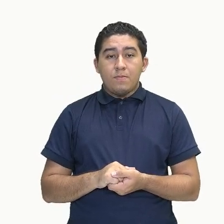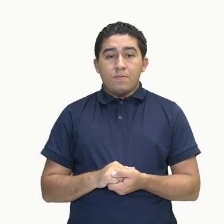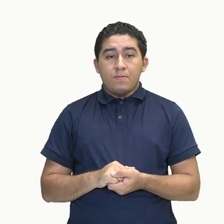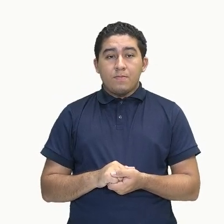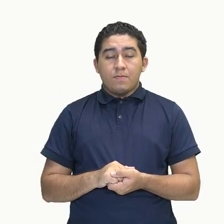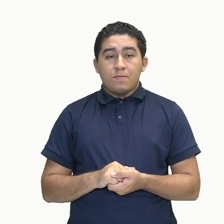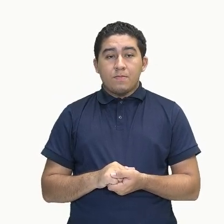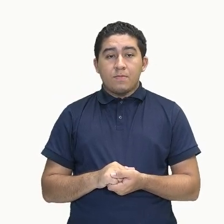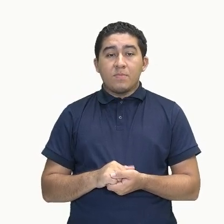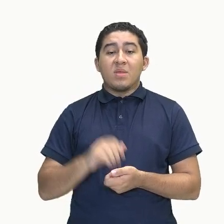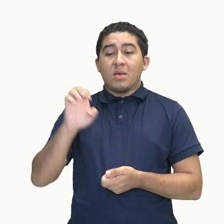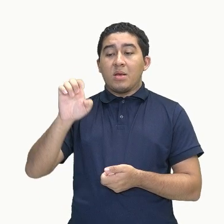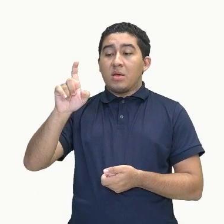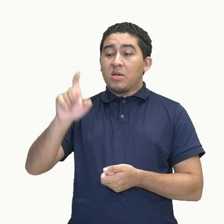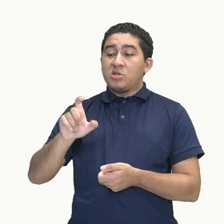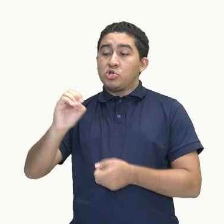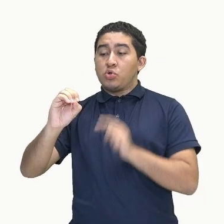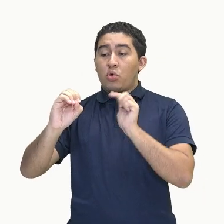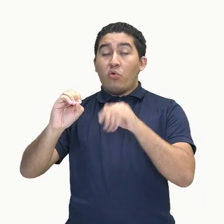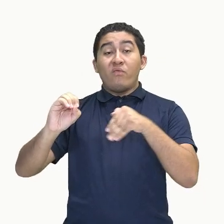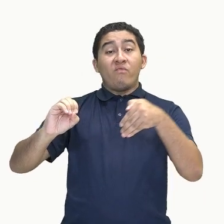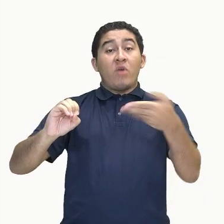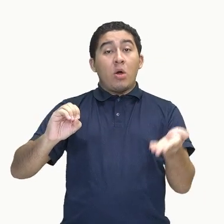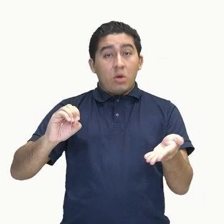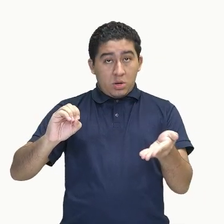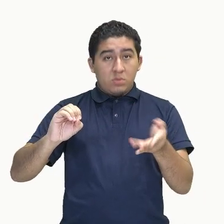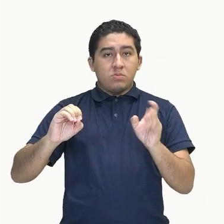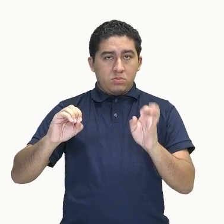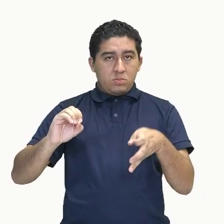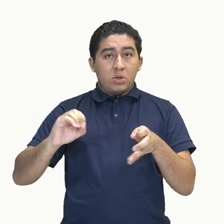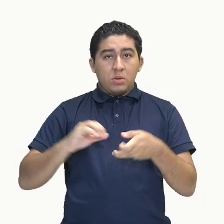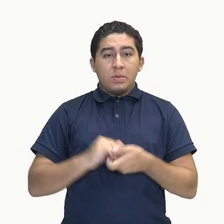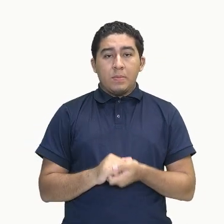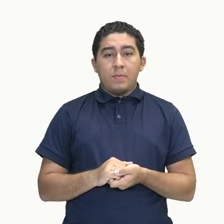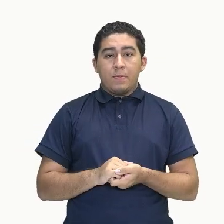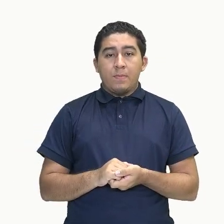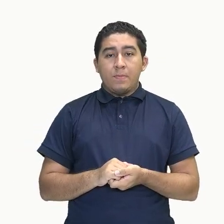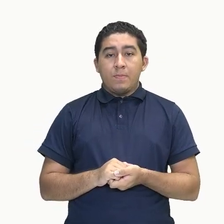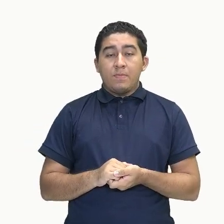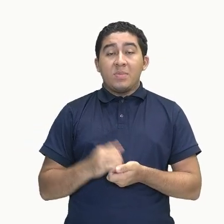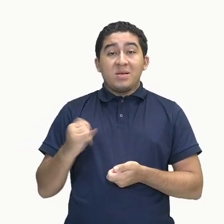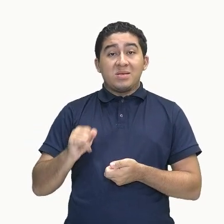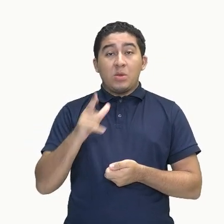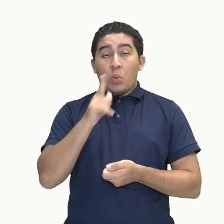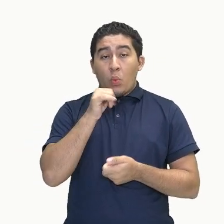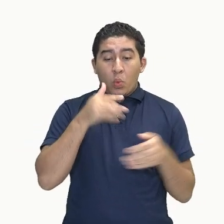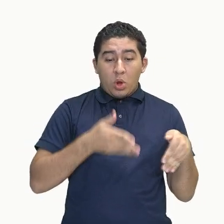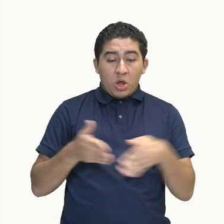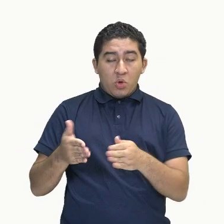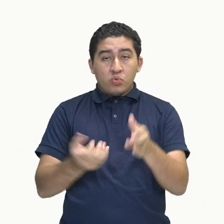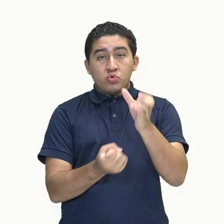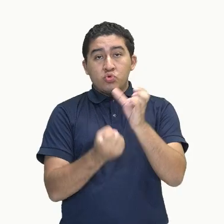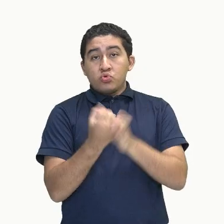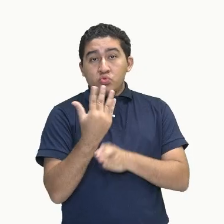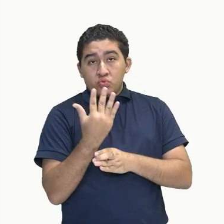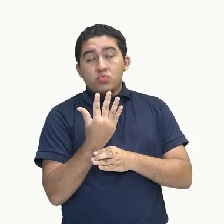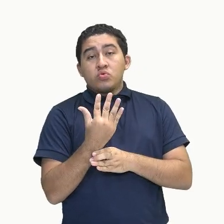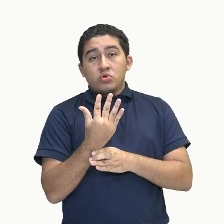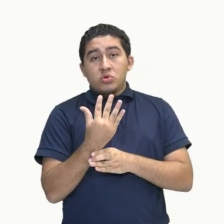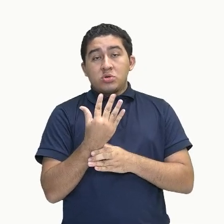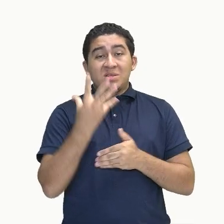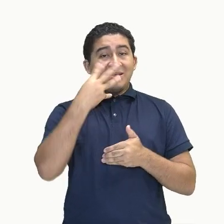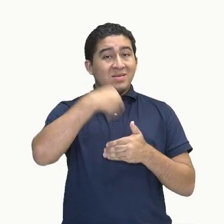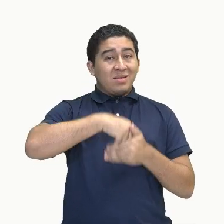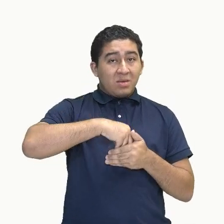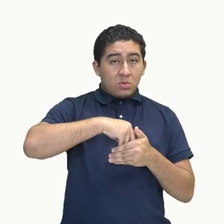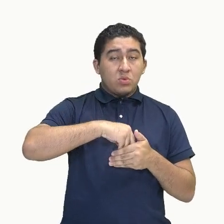para externo, ou seja, para fora do continente. Então, quando o rio nasce no interior do